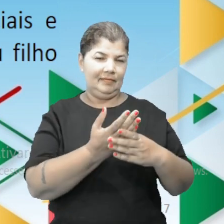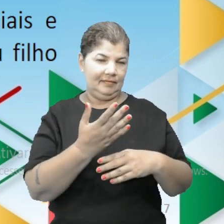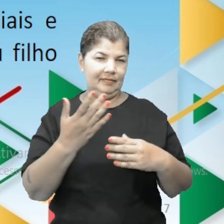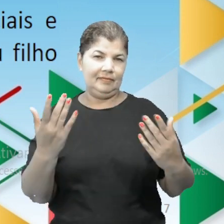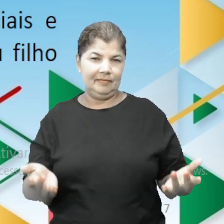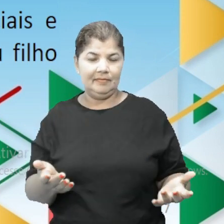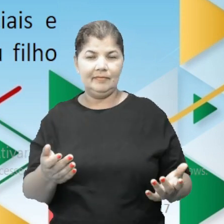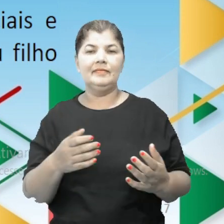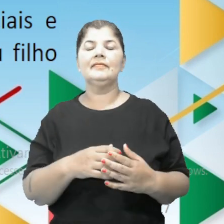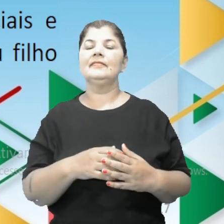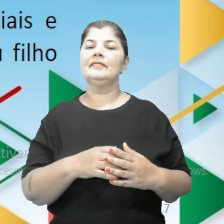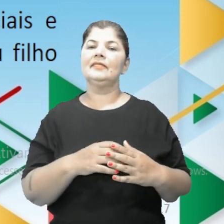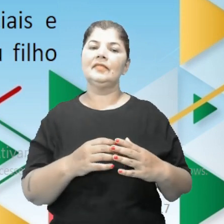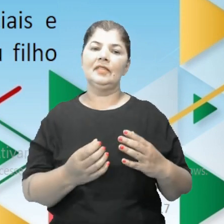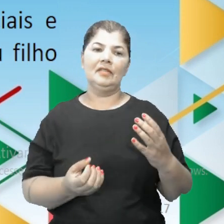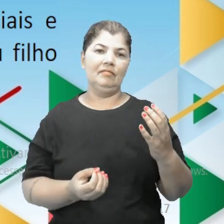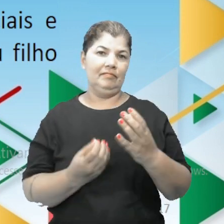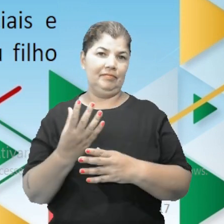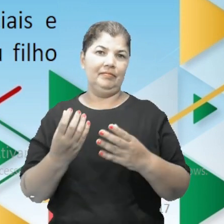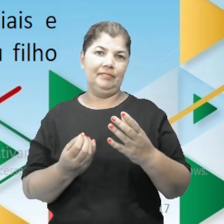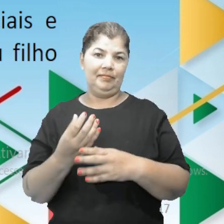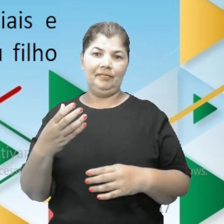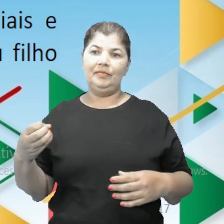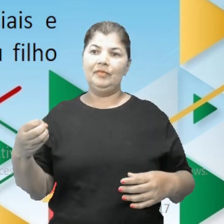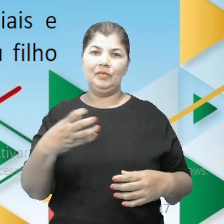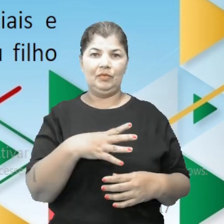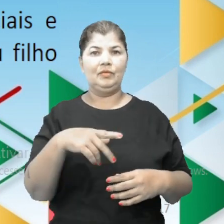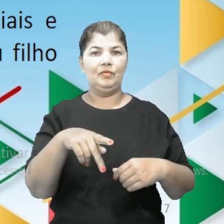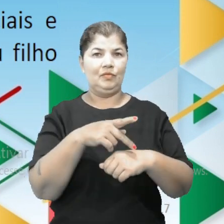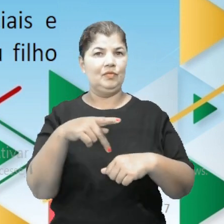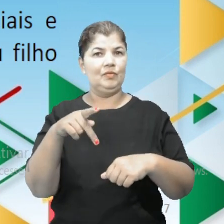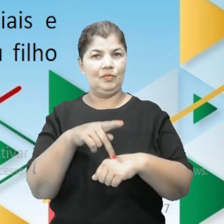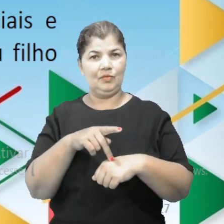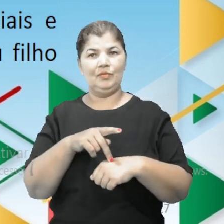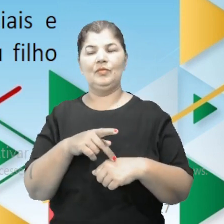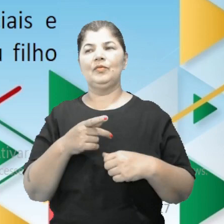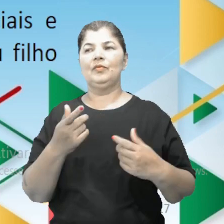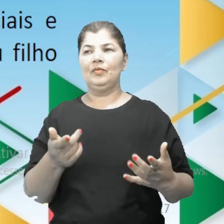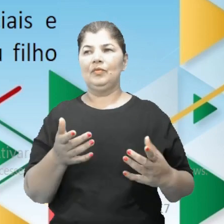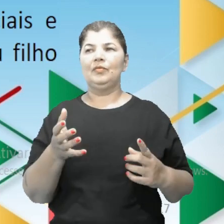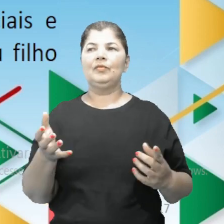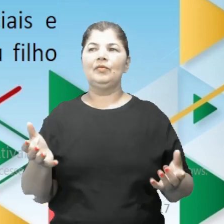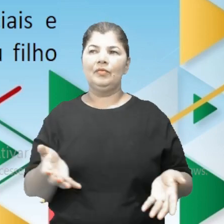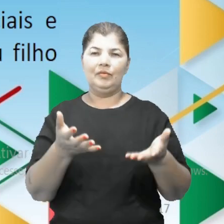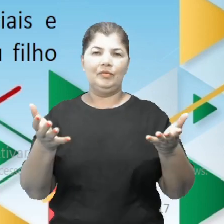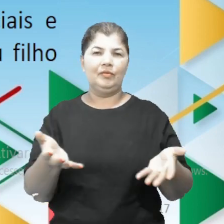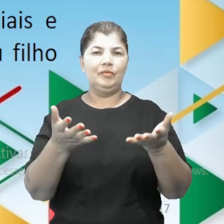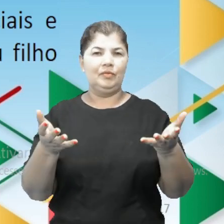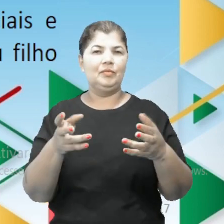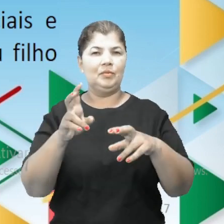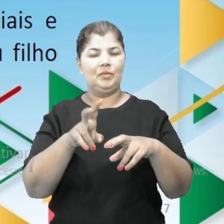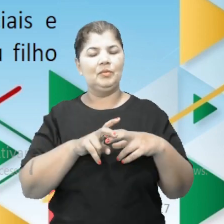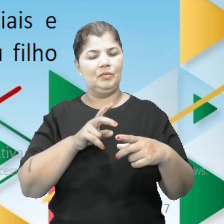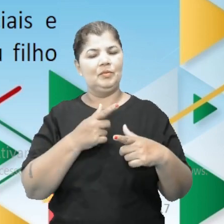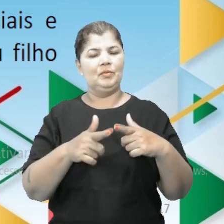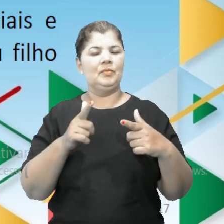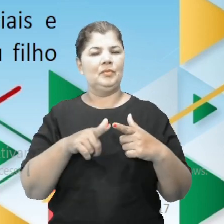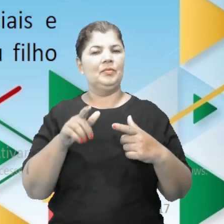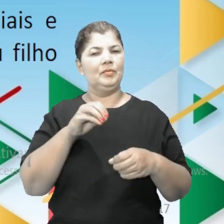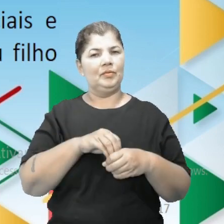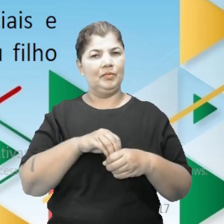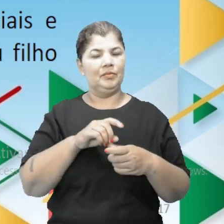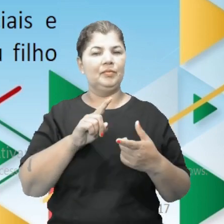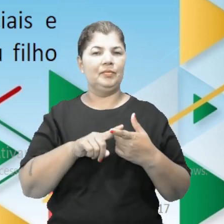origem a esses povos, novos países, foram motivados por quê? Por fatores internos e